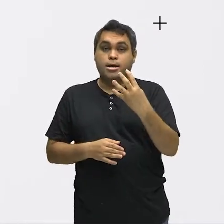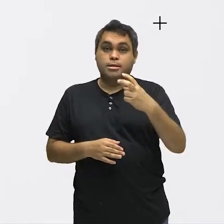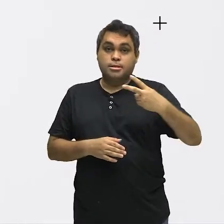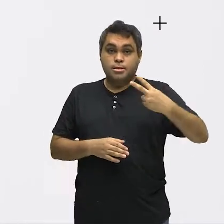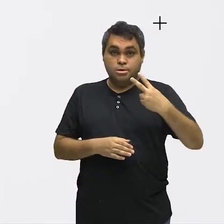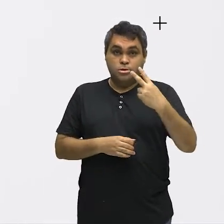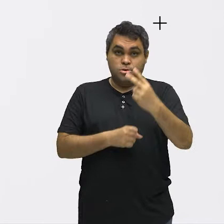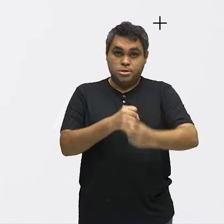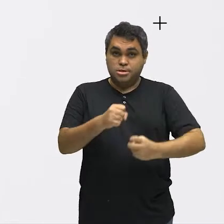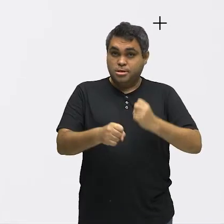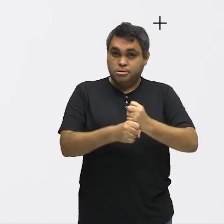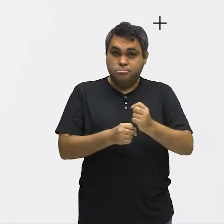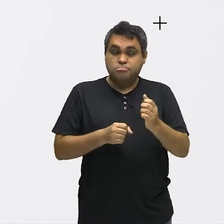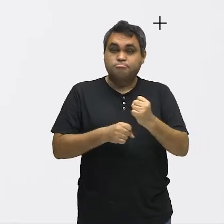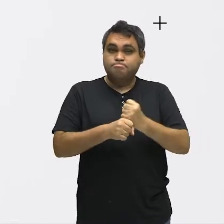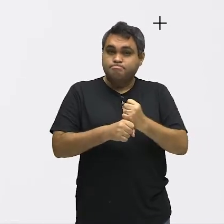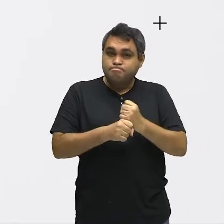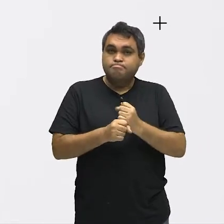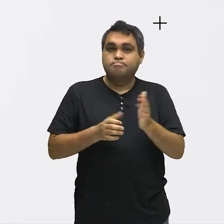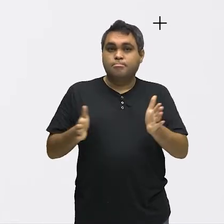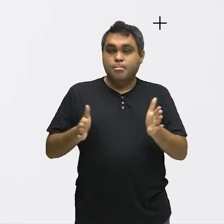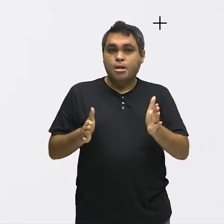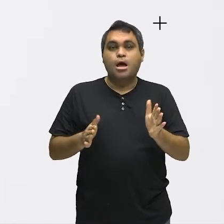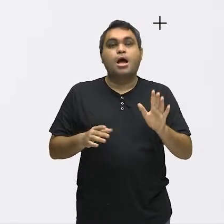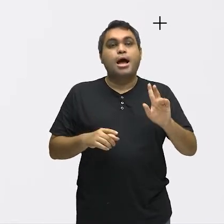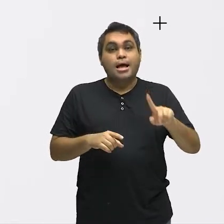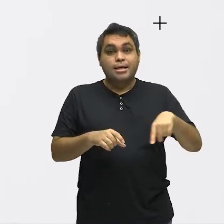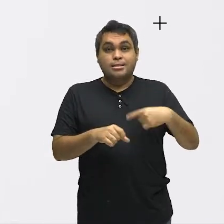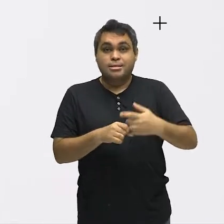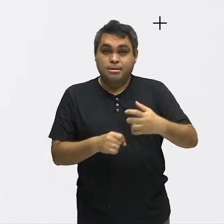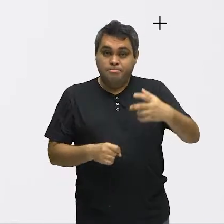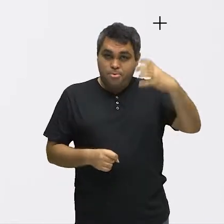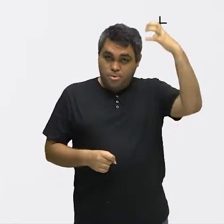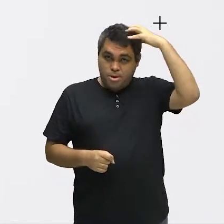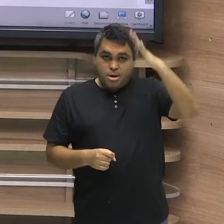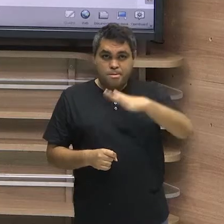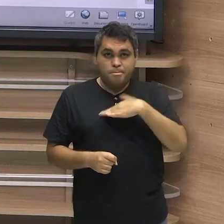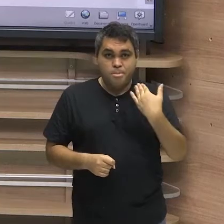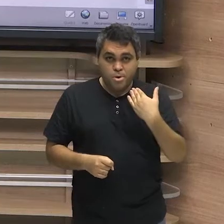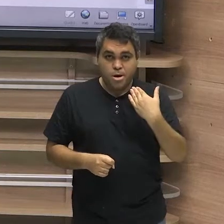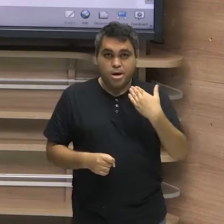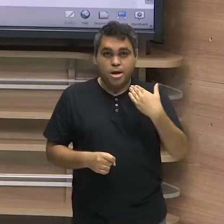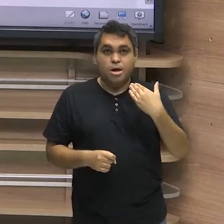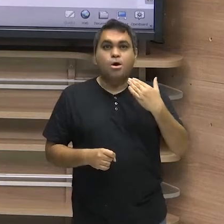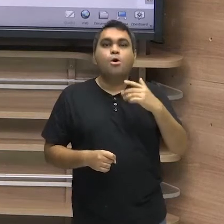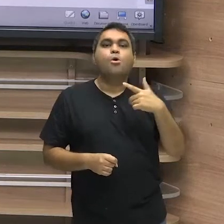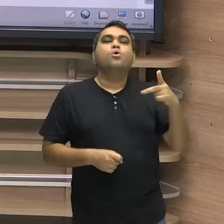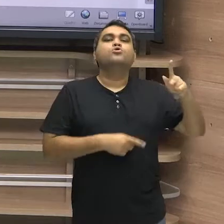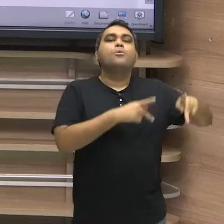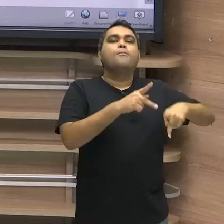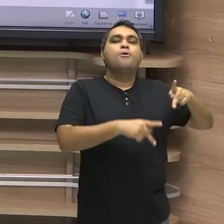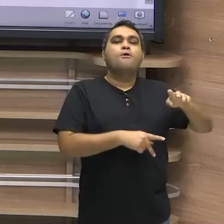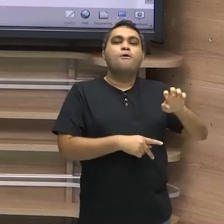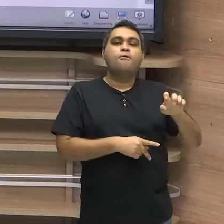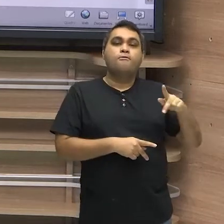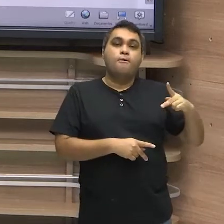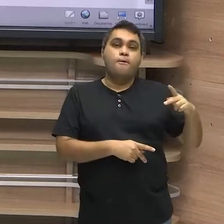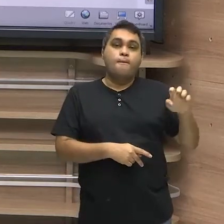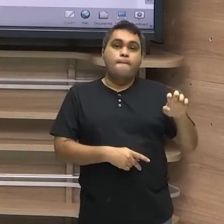caldeus vão ser dominados pelos persas. Os persas são um povo que a gente vai ouvir falar muito deles por aqui,